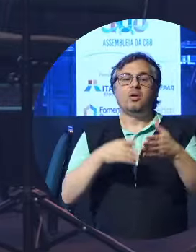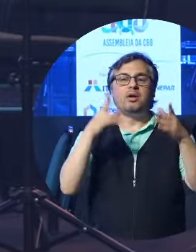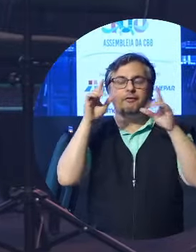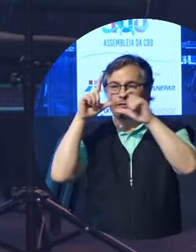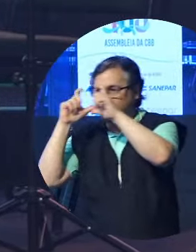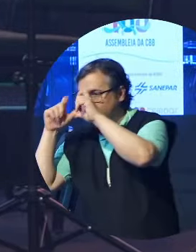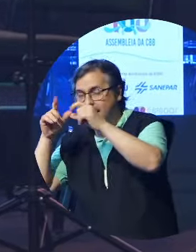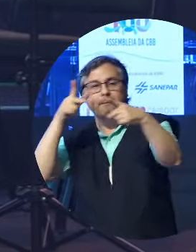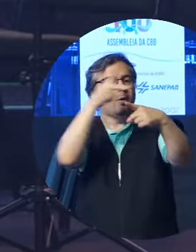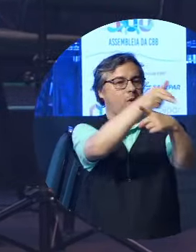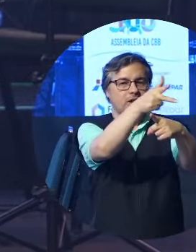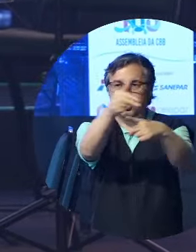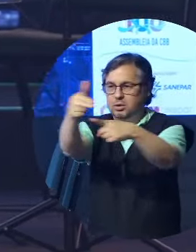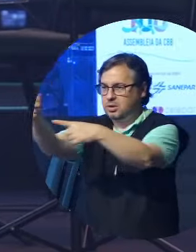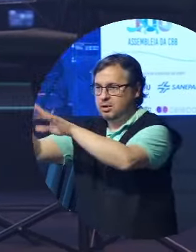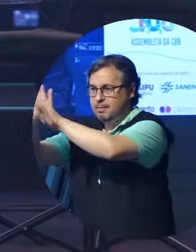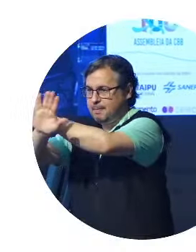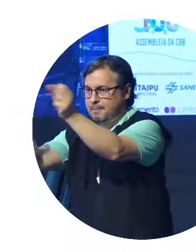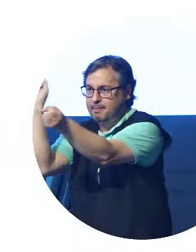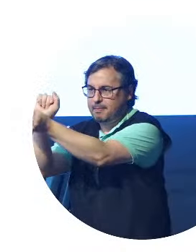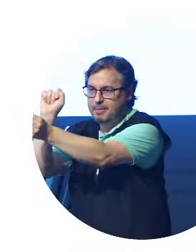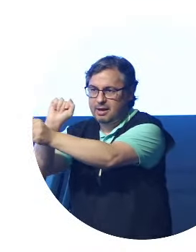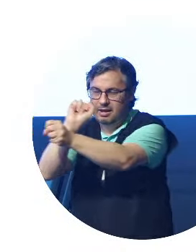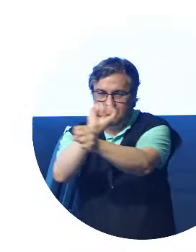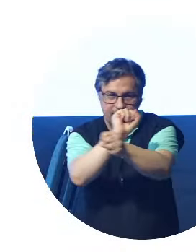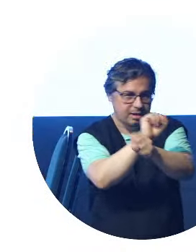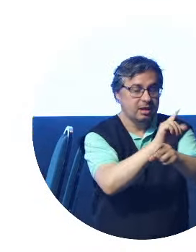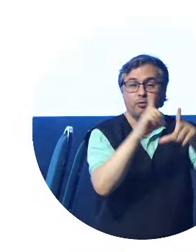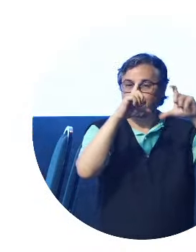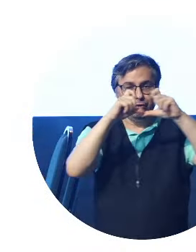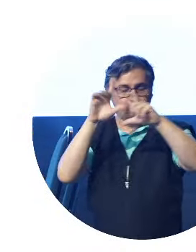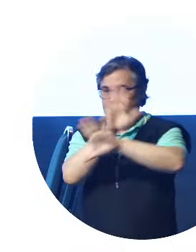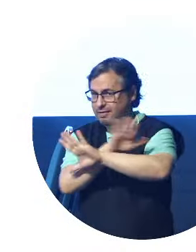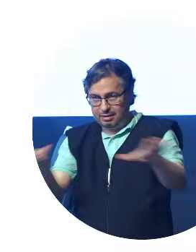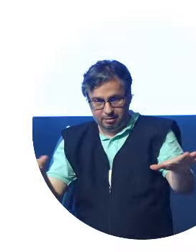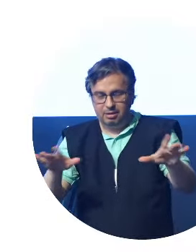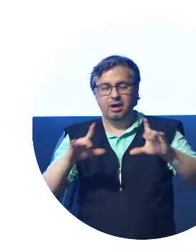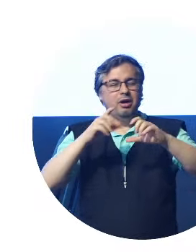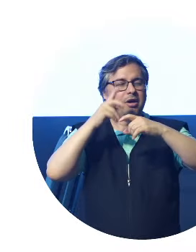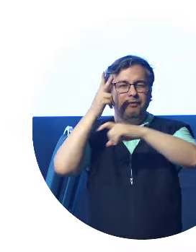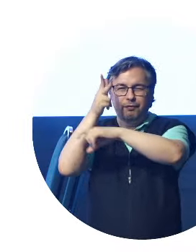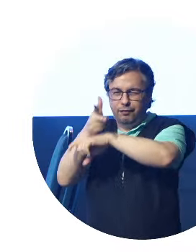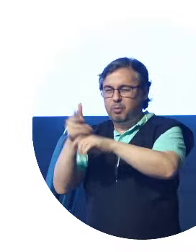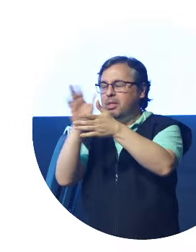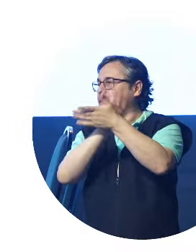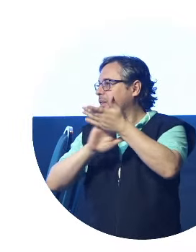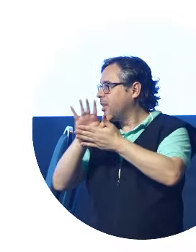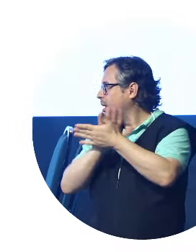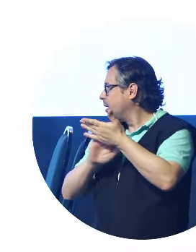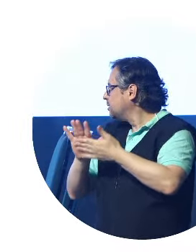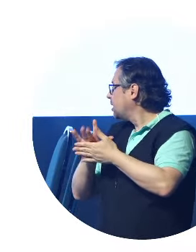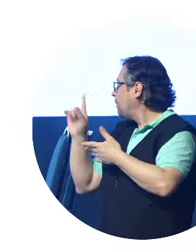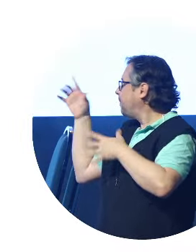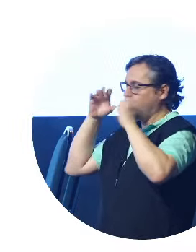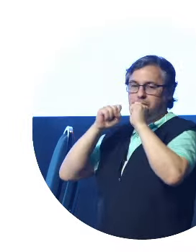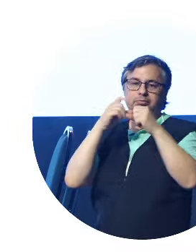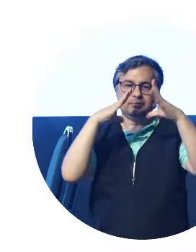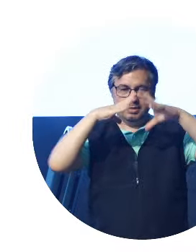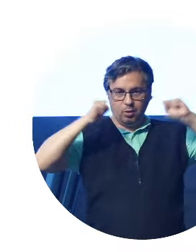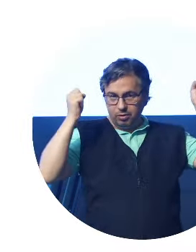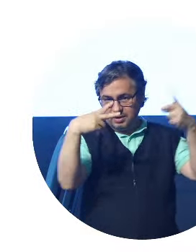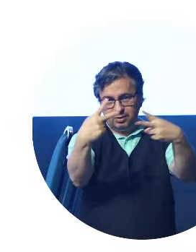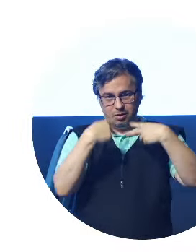impedidas. Eu já quero pedir a sua colaboração para que você não fotografe e não filme. Mas eu quero chamar uma